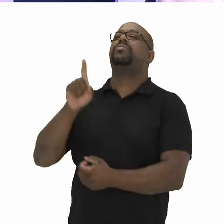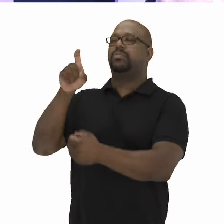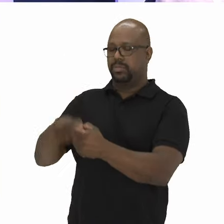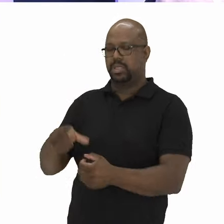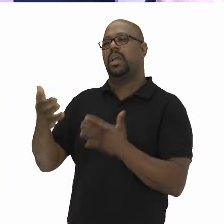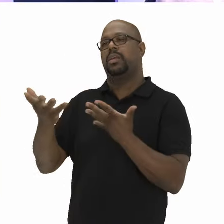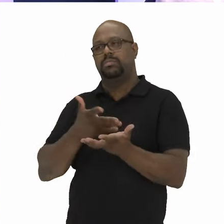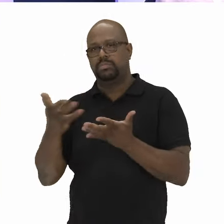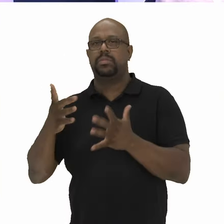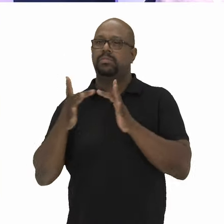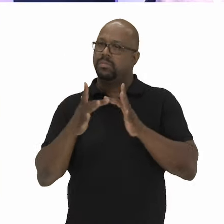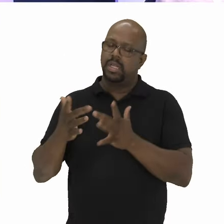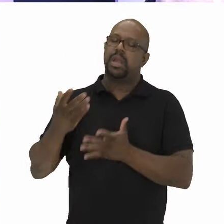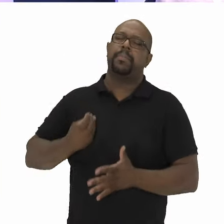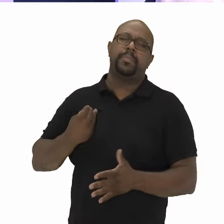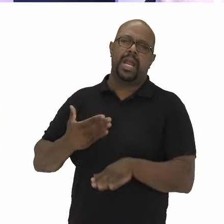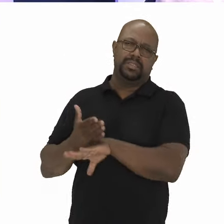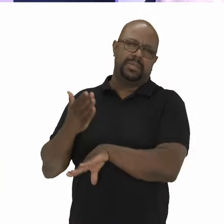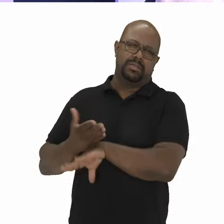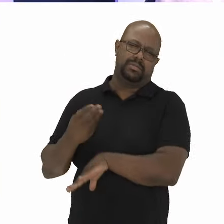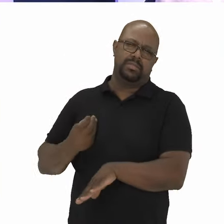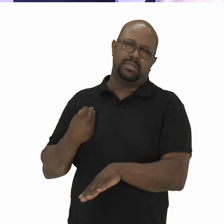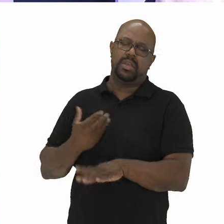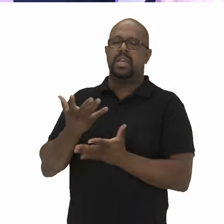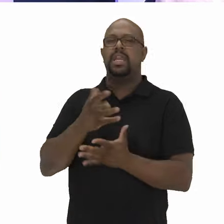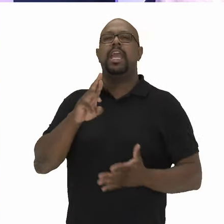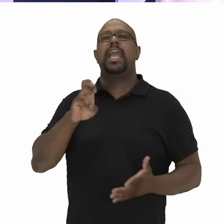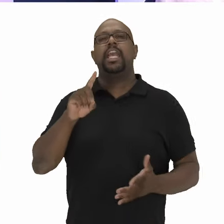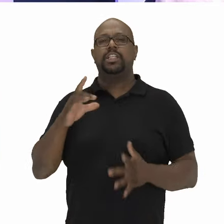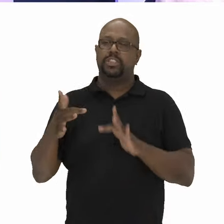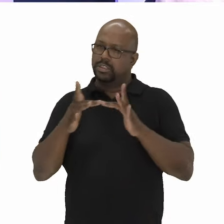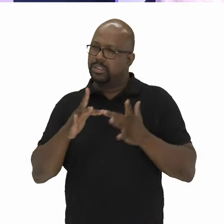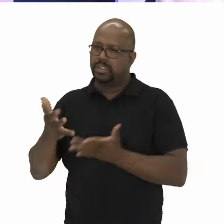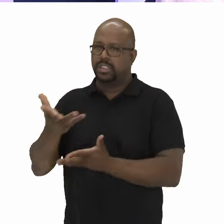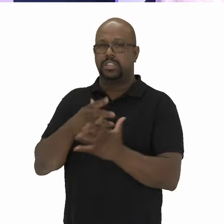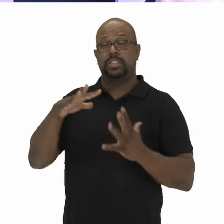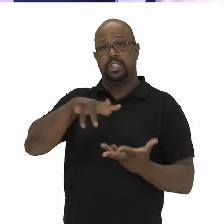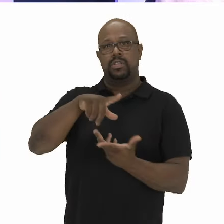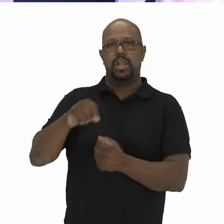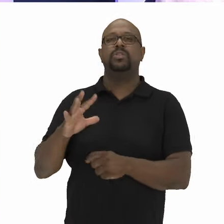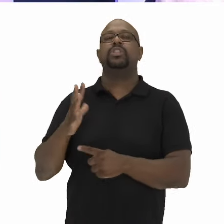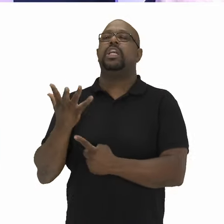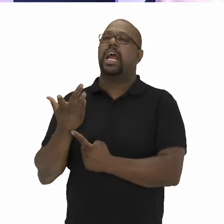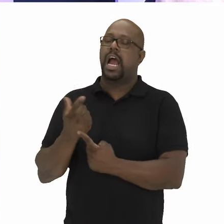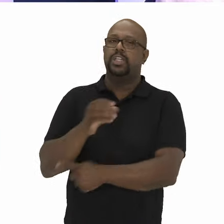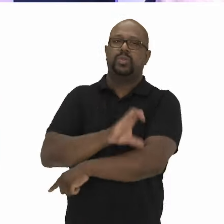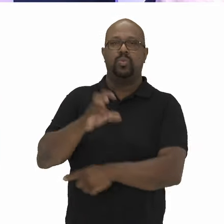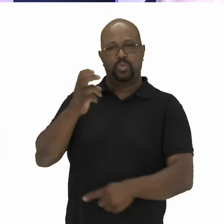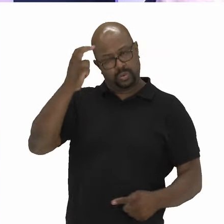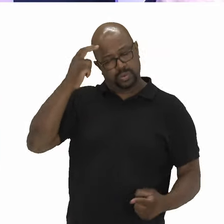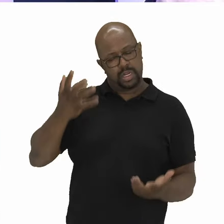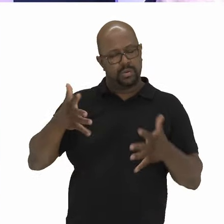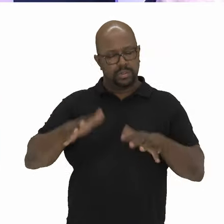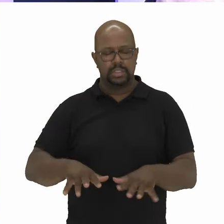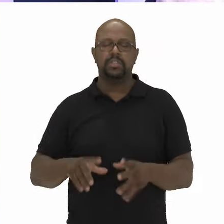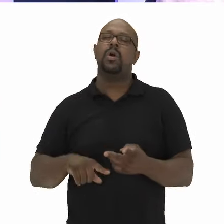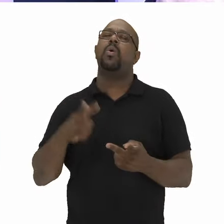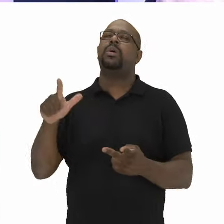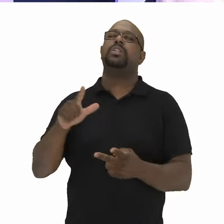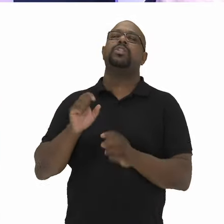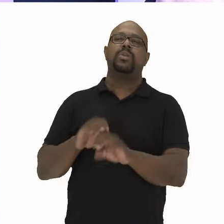fazer link participação em redes muitas redes Estamos fazendo parte de uma rede internacional de arte e cultura inclusiva uma